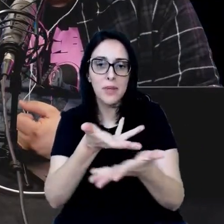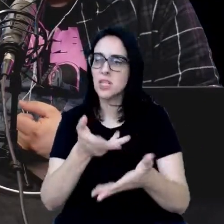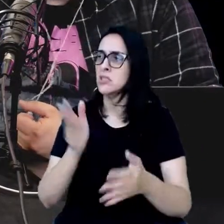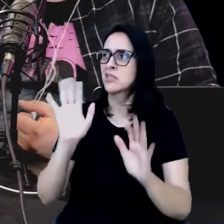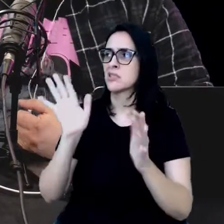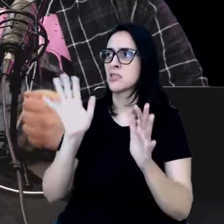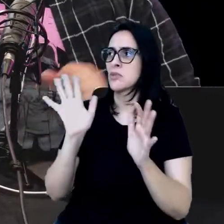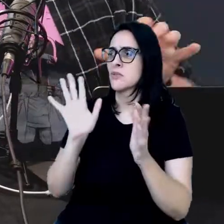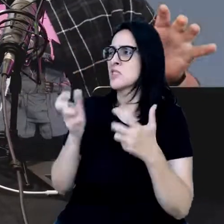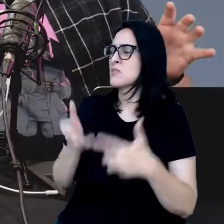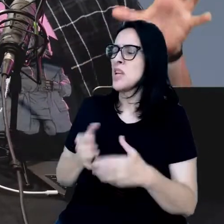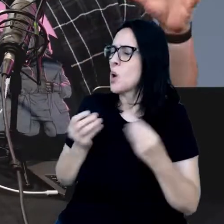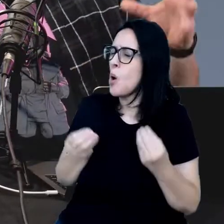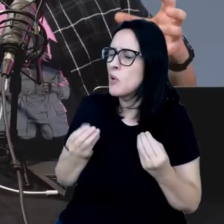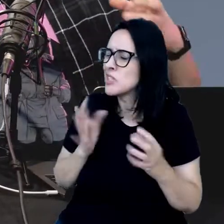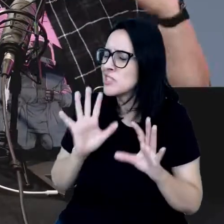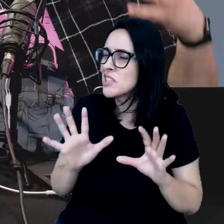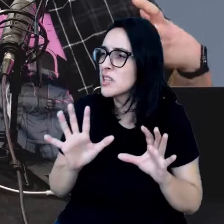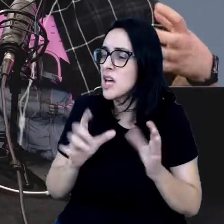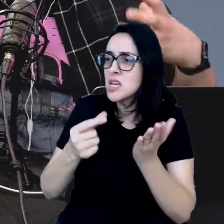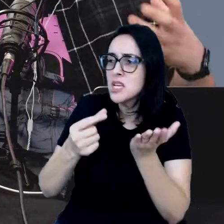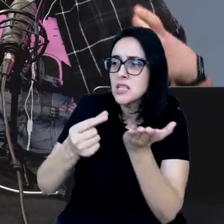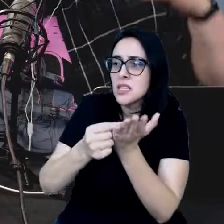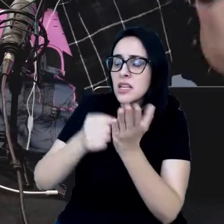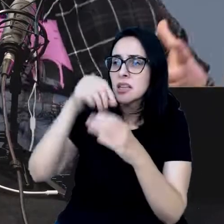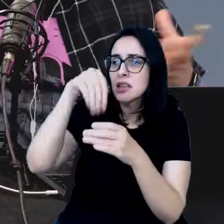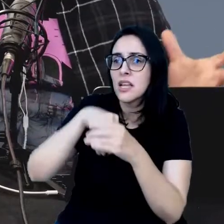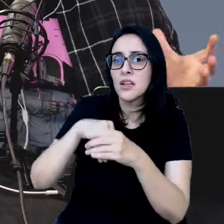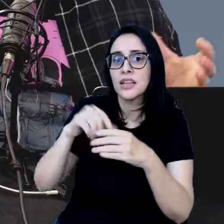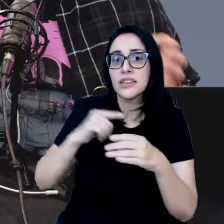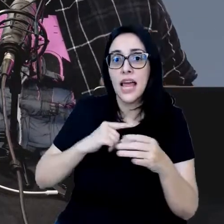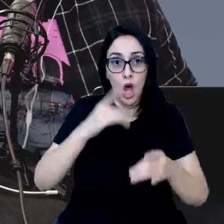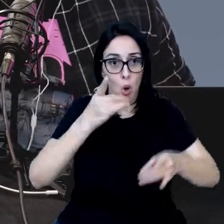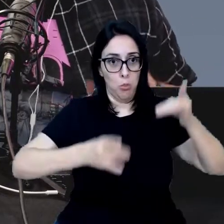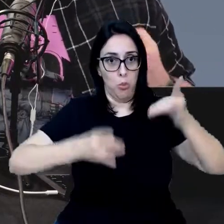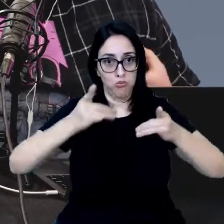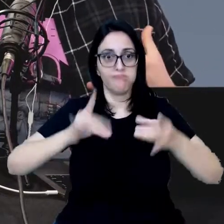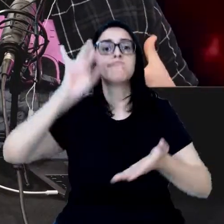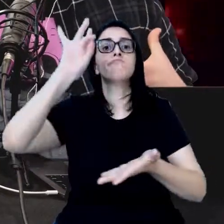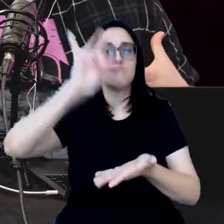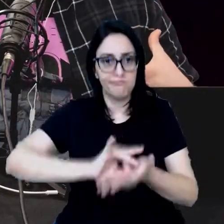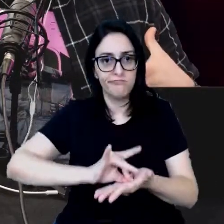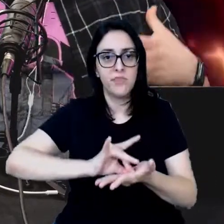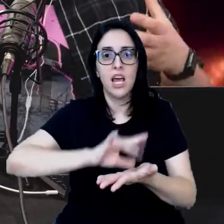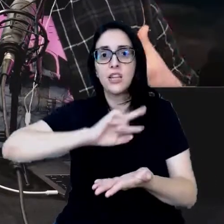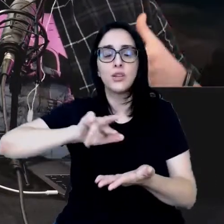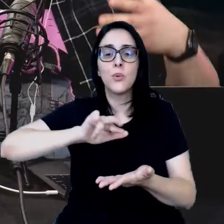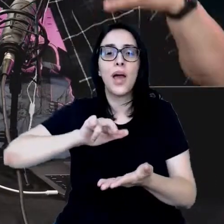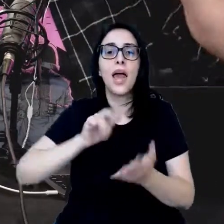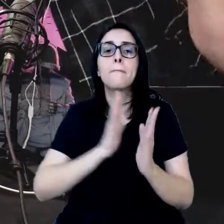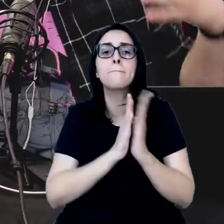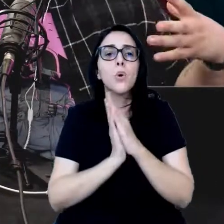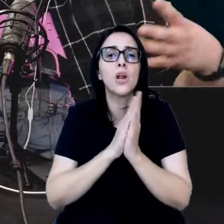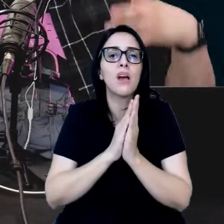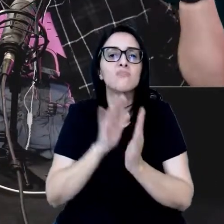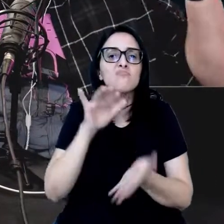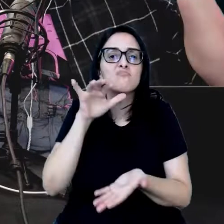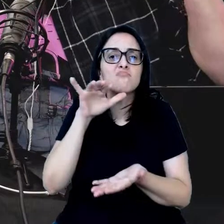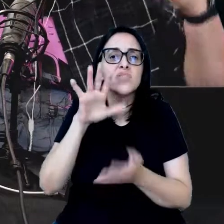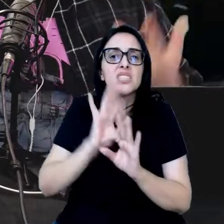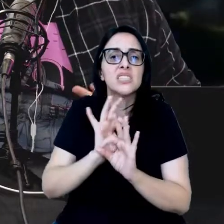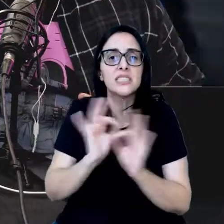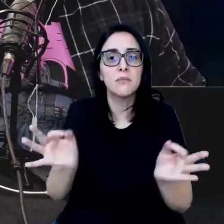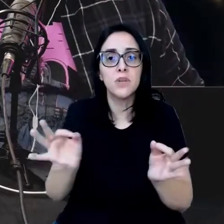de novo. É. Como que é? Ele tem um chip. Ele é um robô. De verdade, ele não é só um action figure, ele é